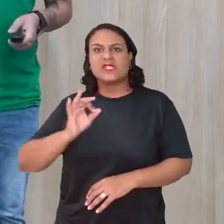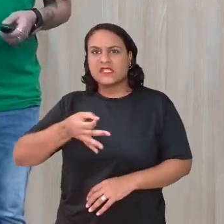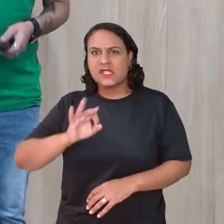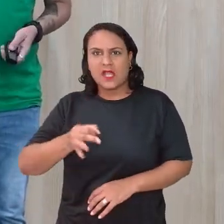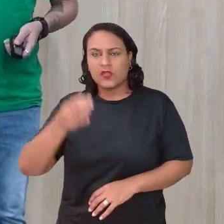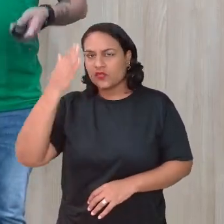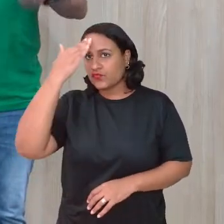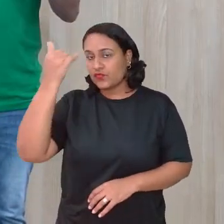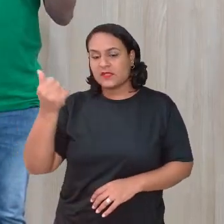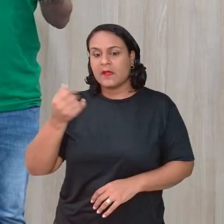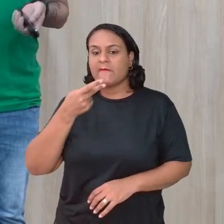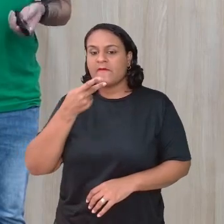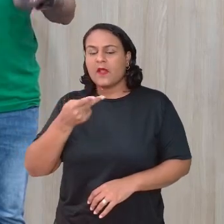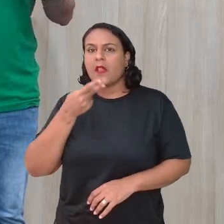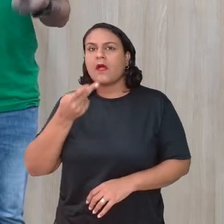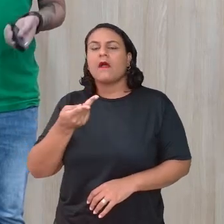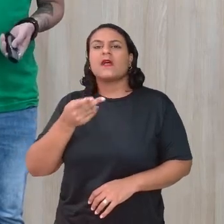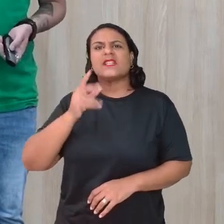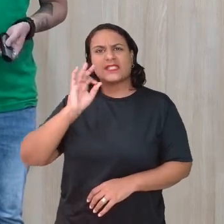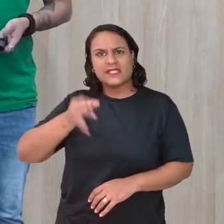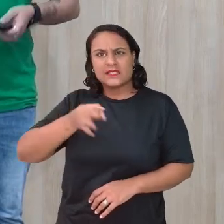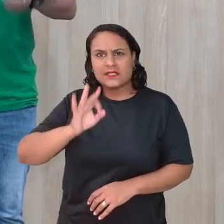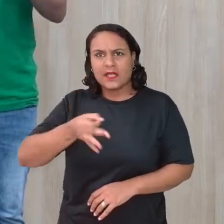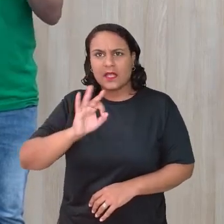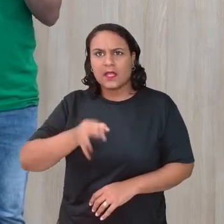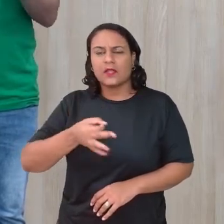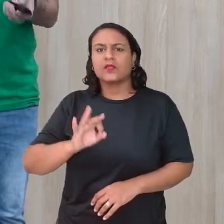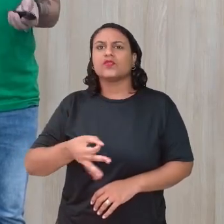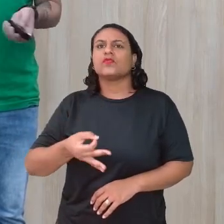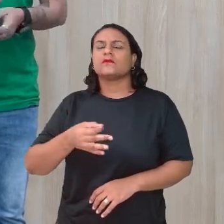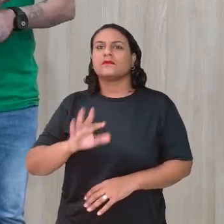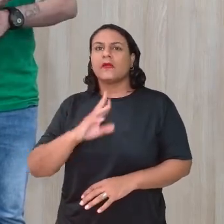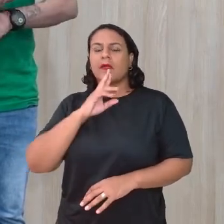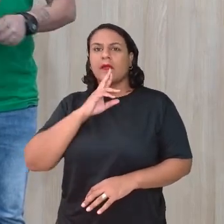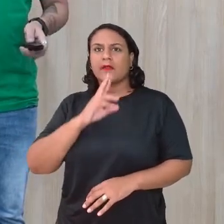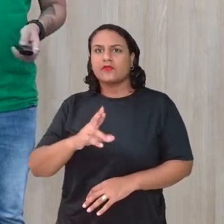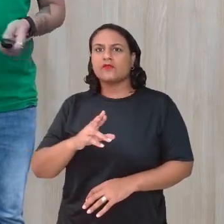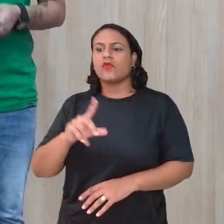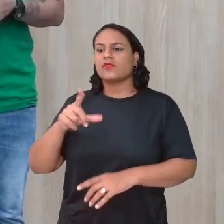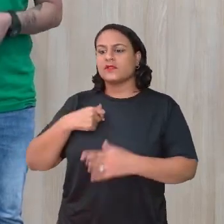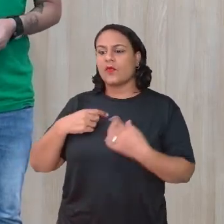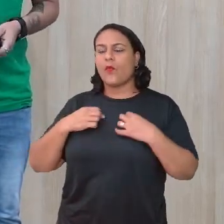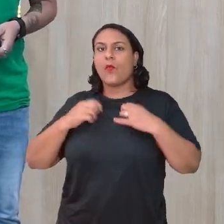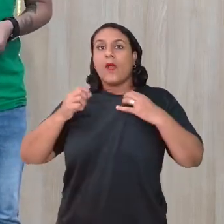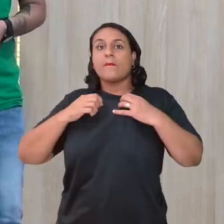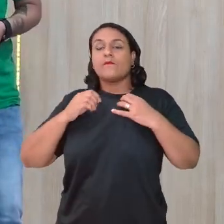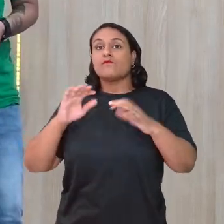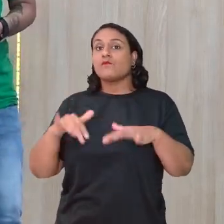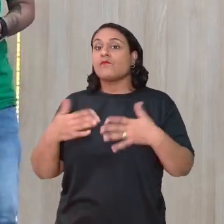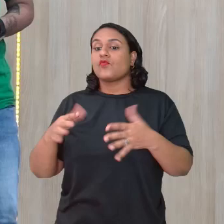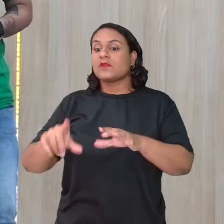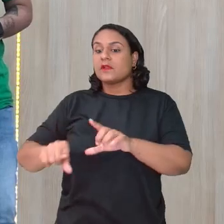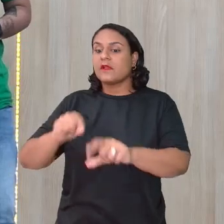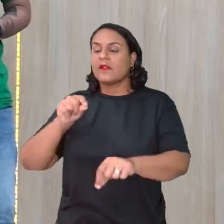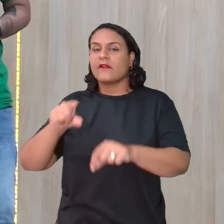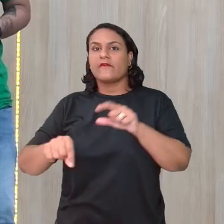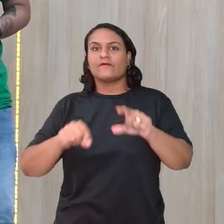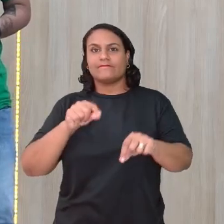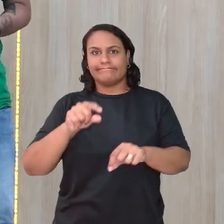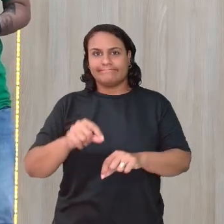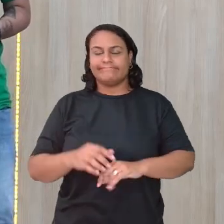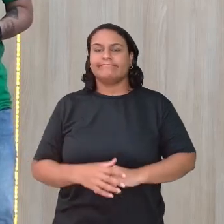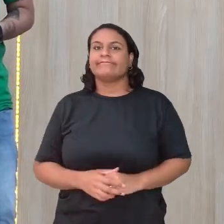gente não consegue dizer com exatidão, com toda a certeza possível, qual é a blusa que essa pessoa vai